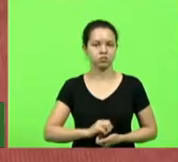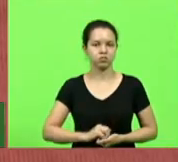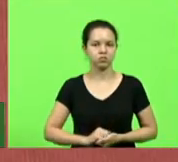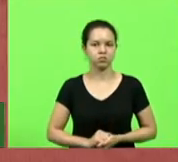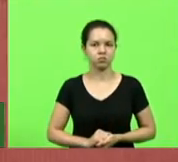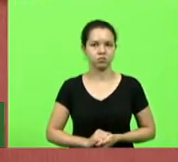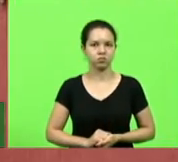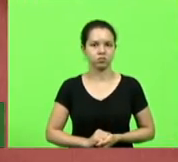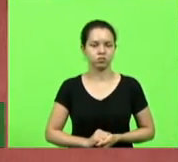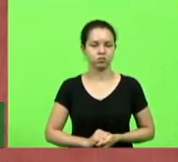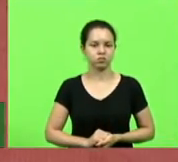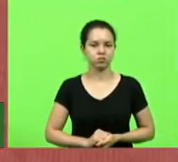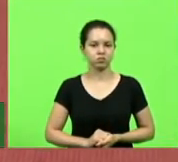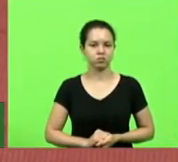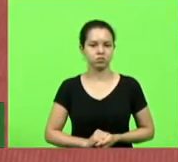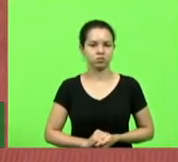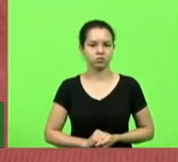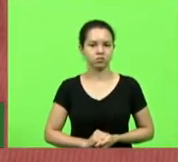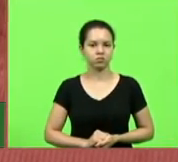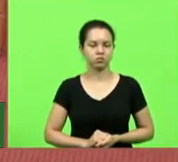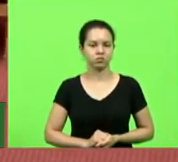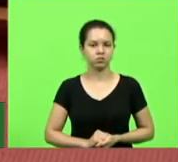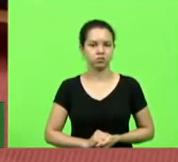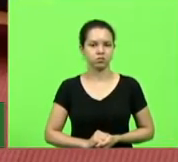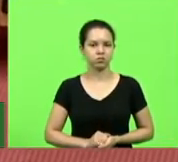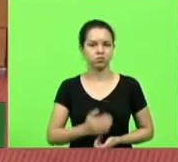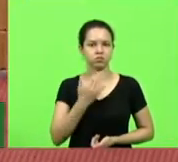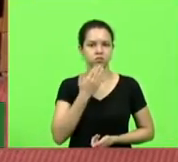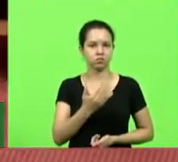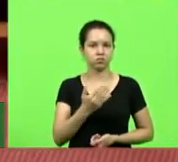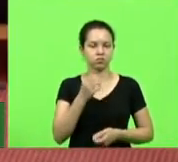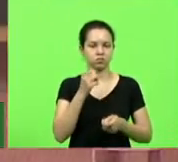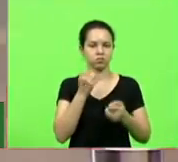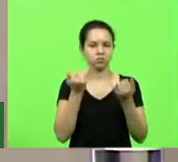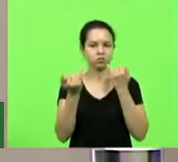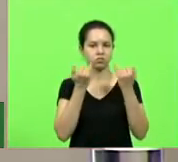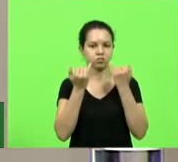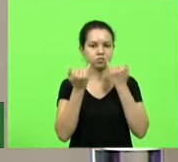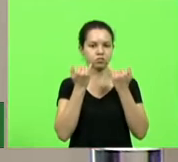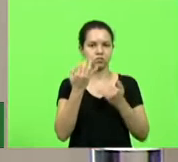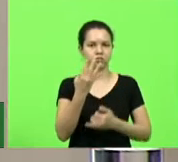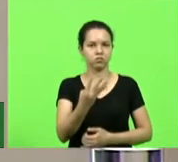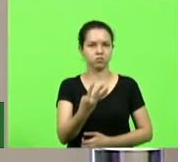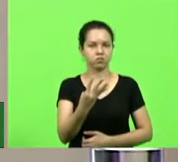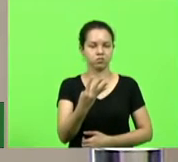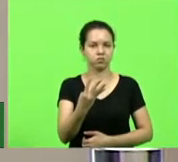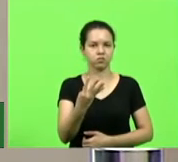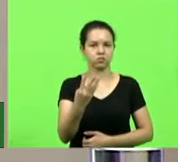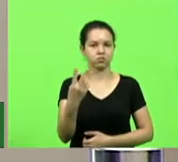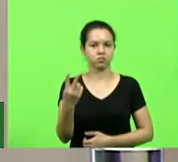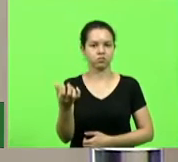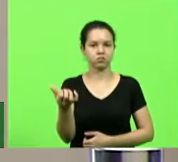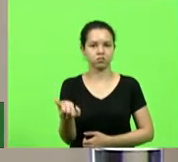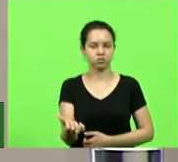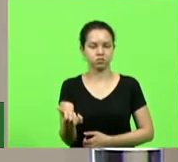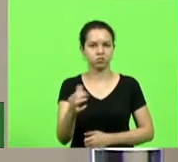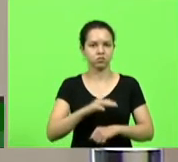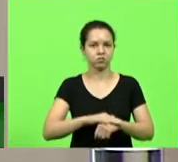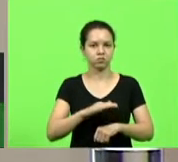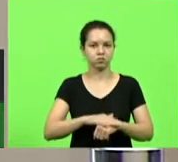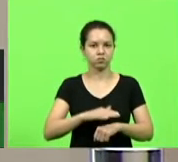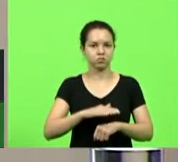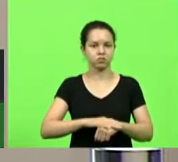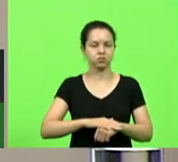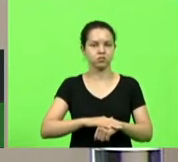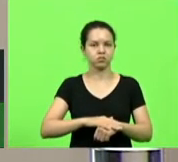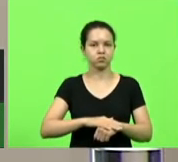Não, presidente. Depois eu faço a questão de ordem. Pedidos de informação. Pedido de informação 426, autor deputada Luciane Carminati,